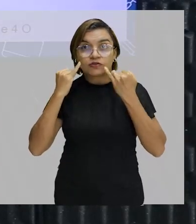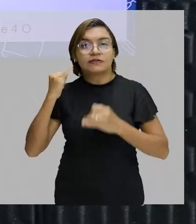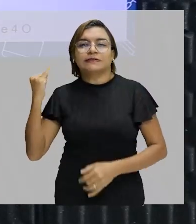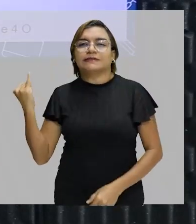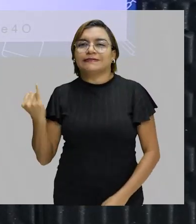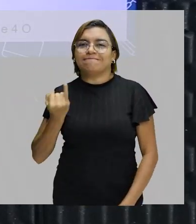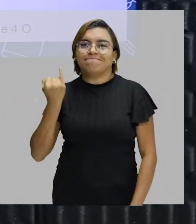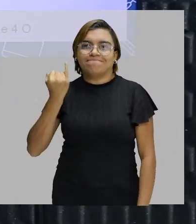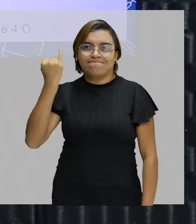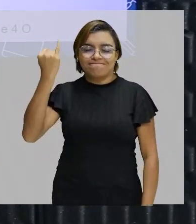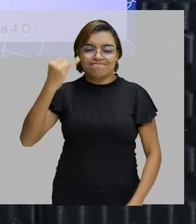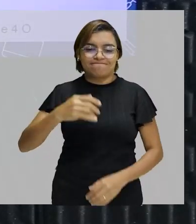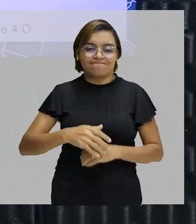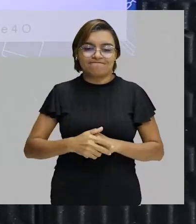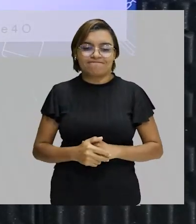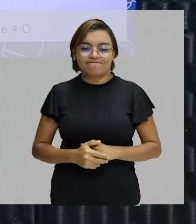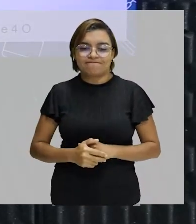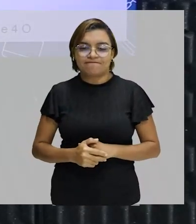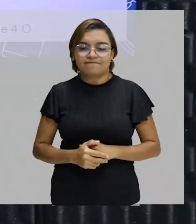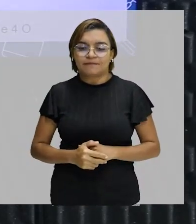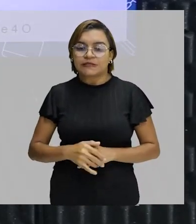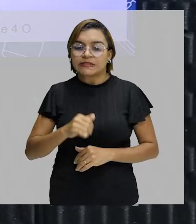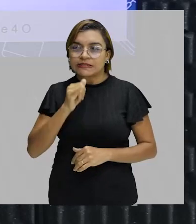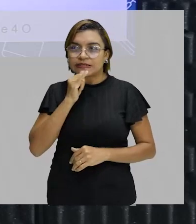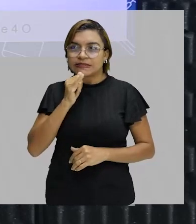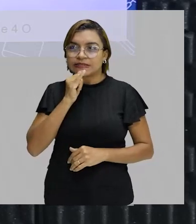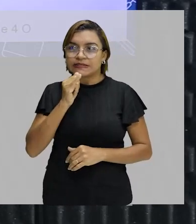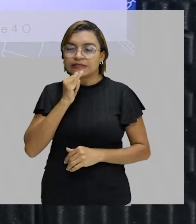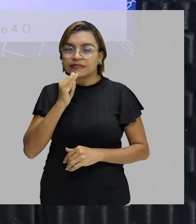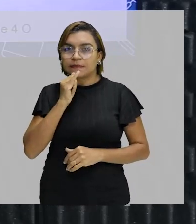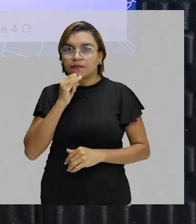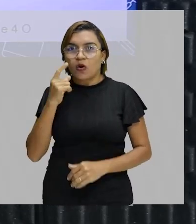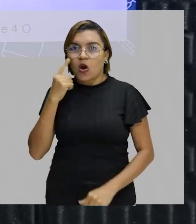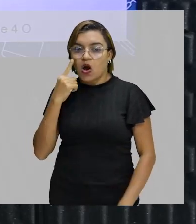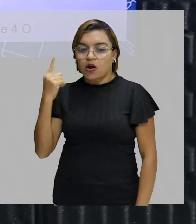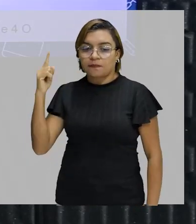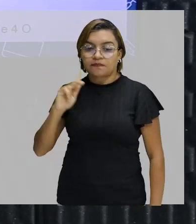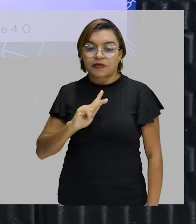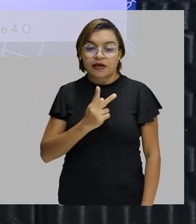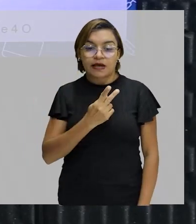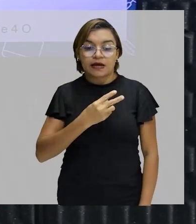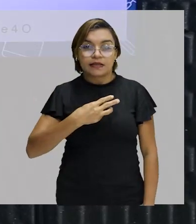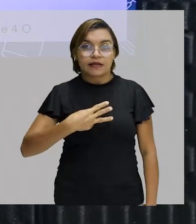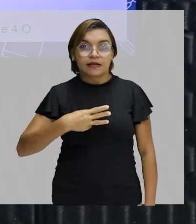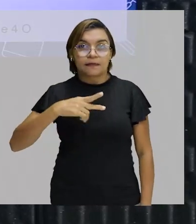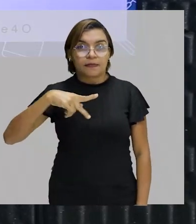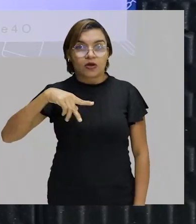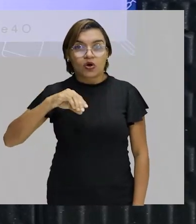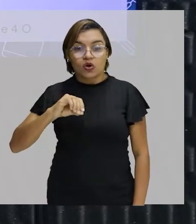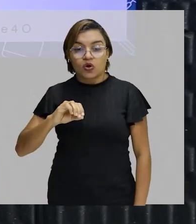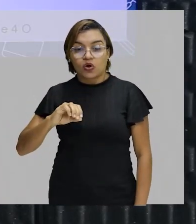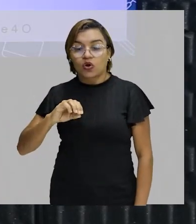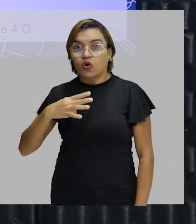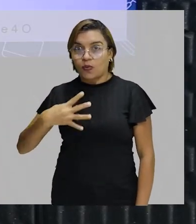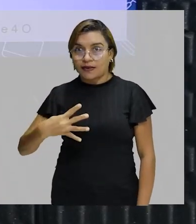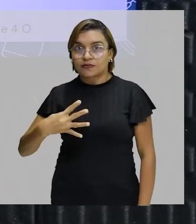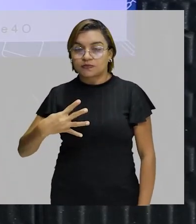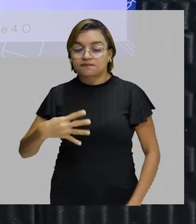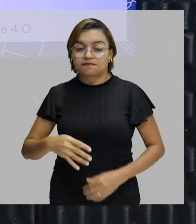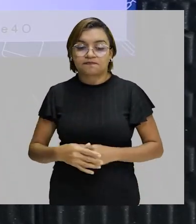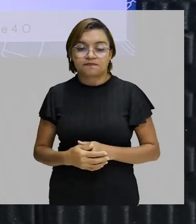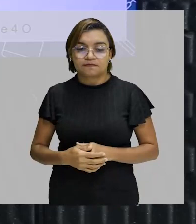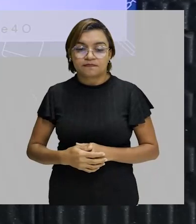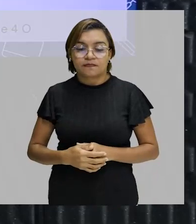extremamente importantes. Olha só, tomando como exemplo o H3PO4, o ácido fosfórico. Bom,